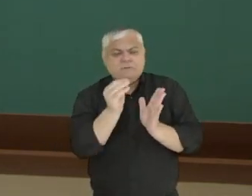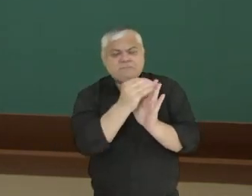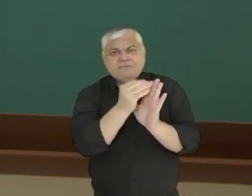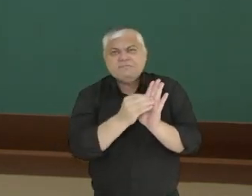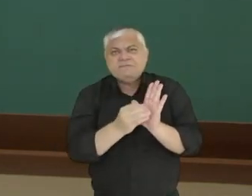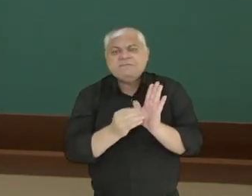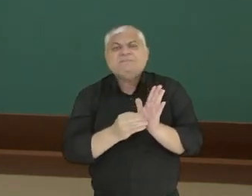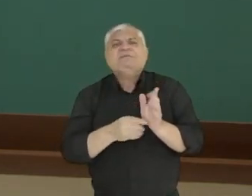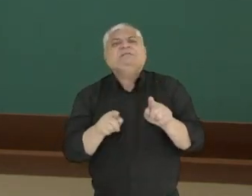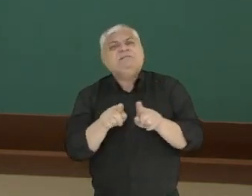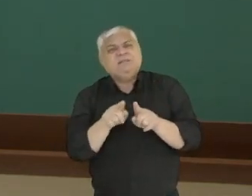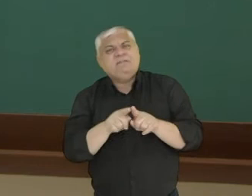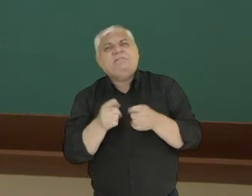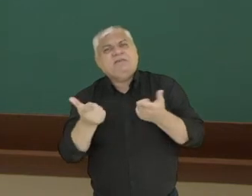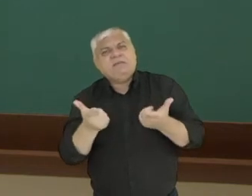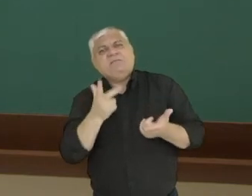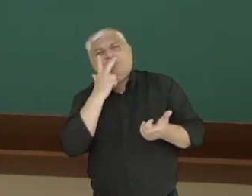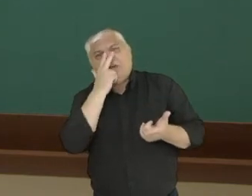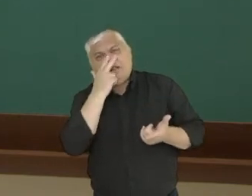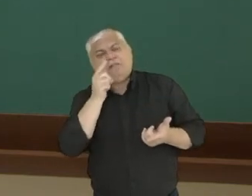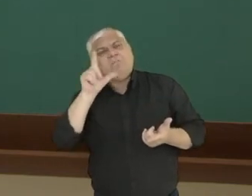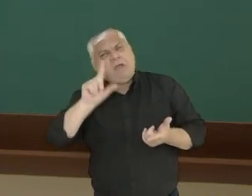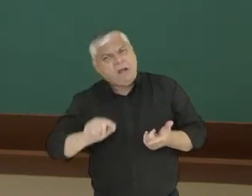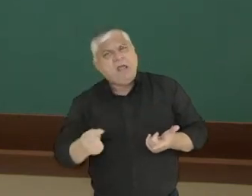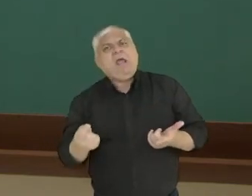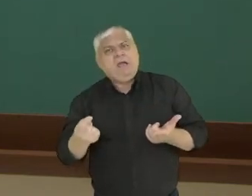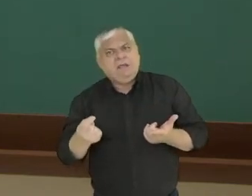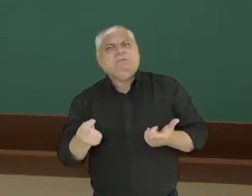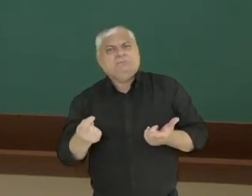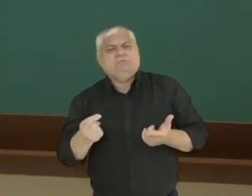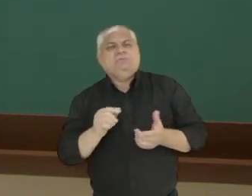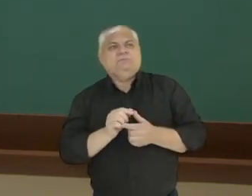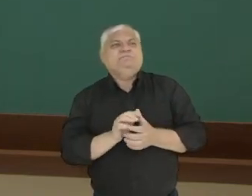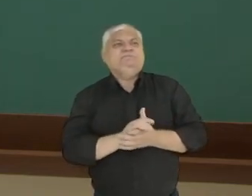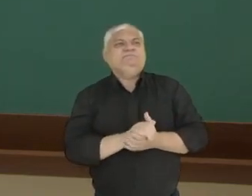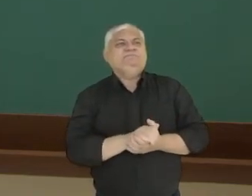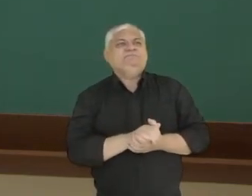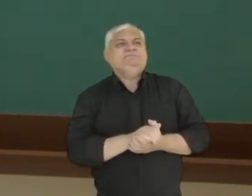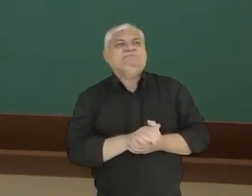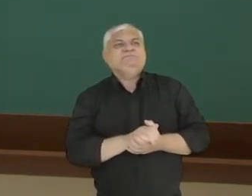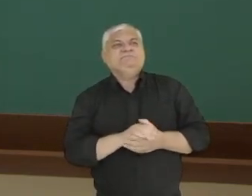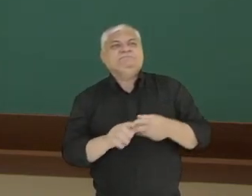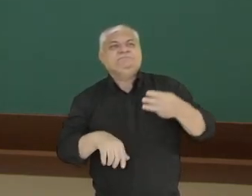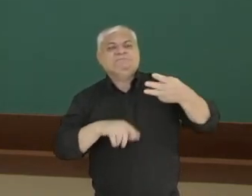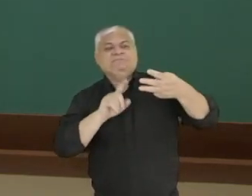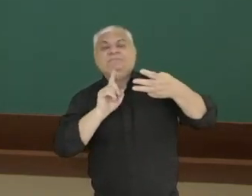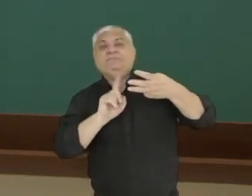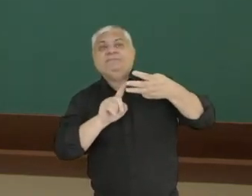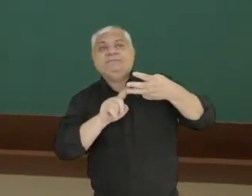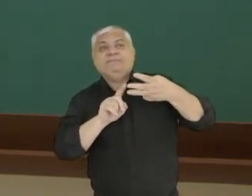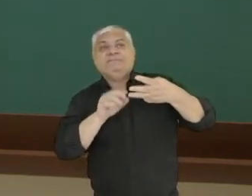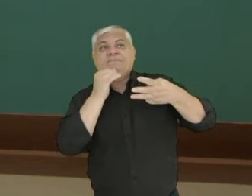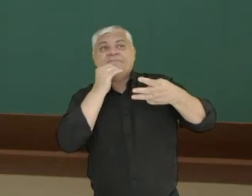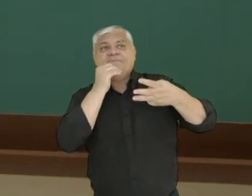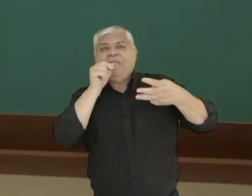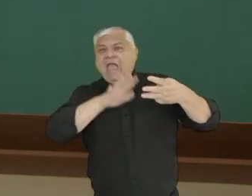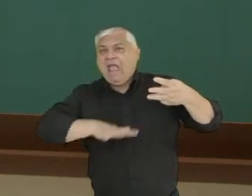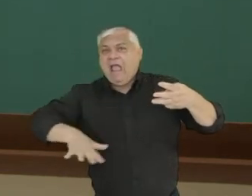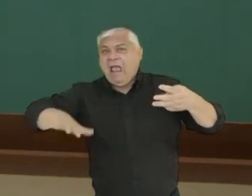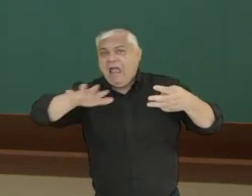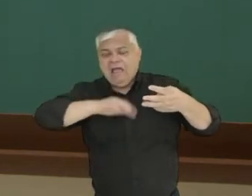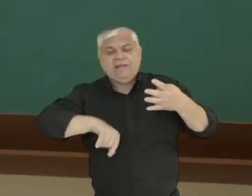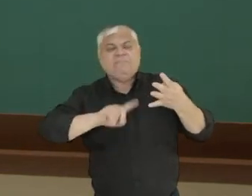custo relativamente acessível quando comparado a outras tecnologias. Cobertura de grandes áreas,